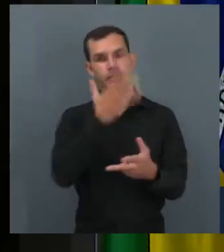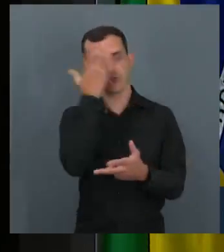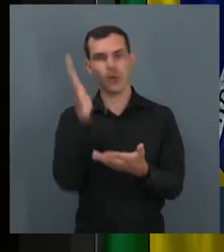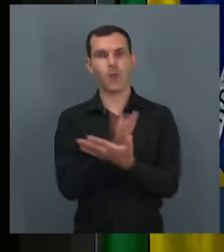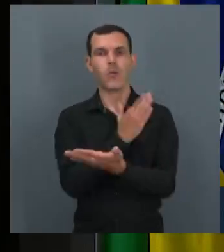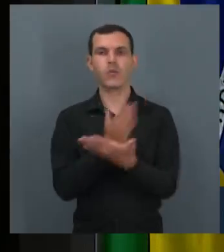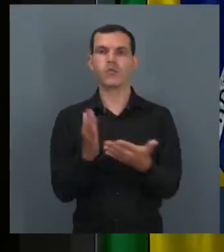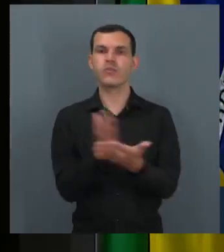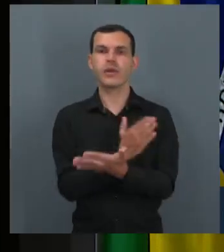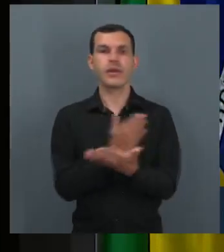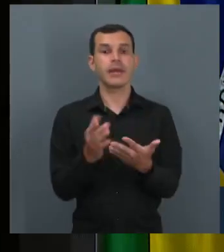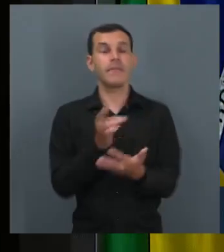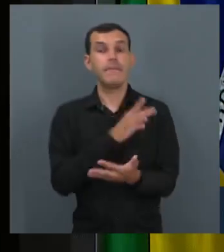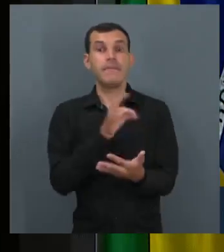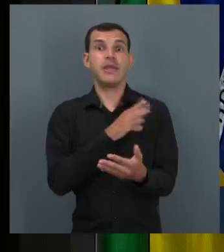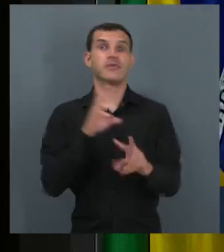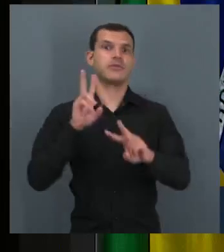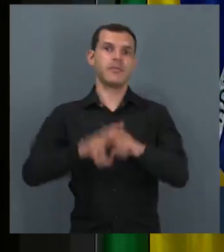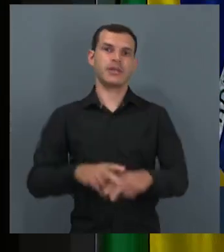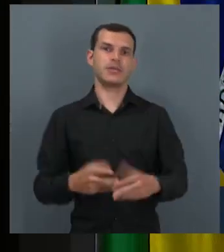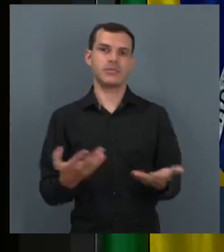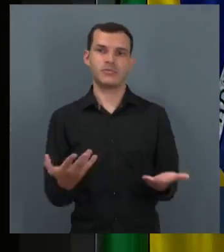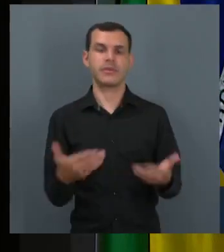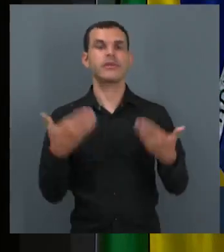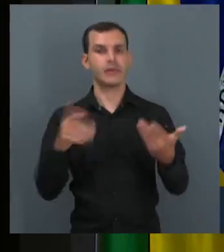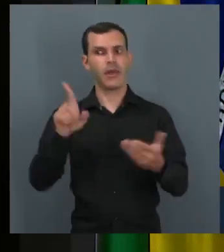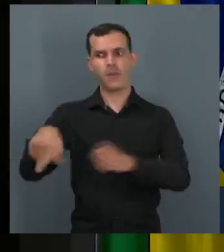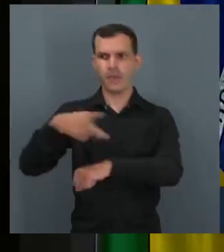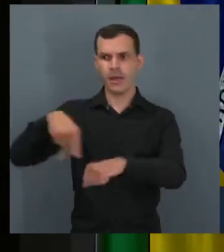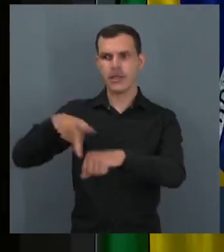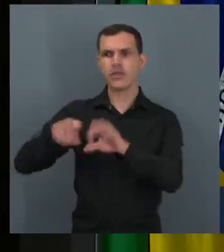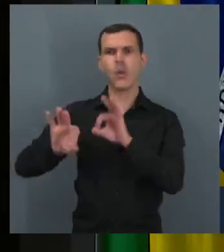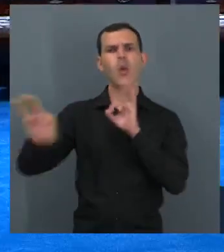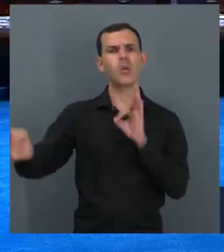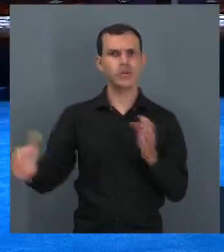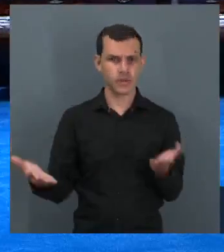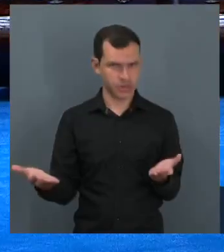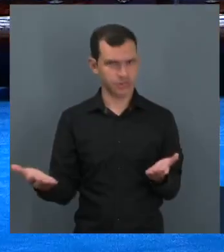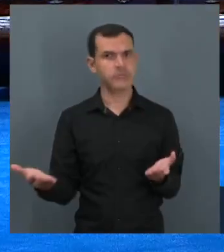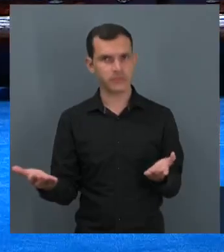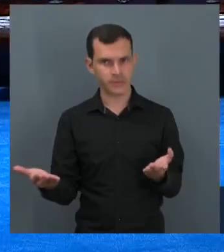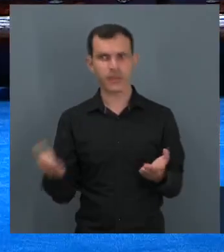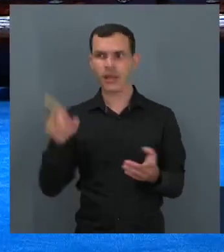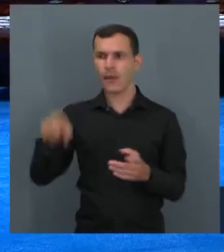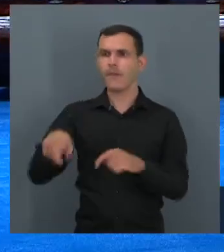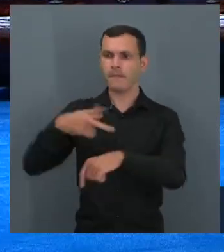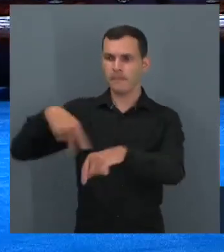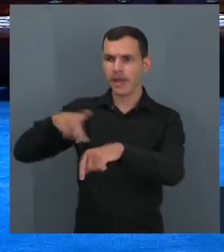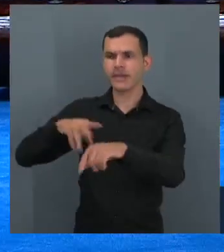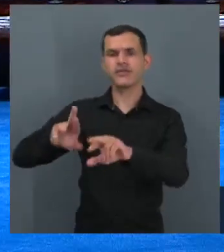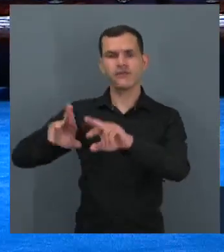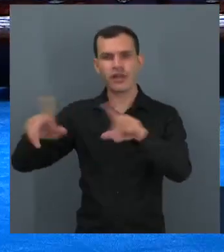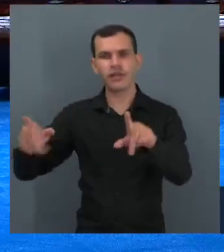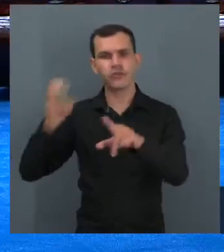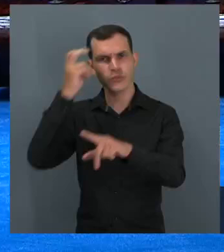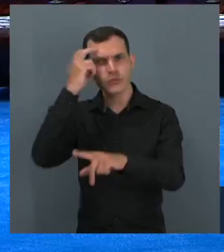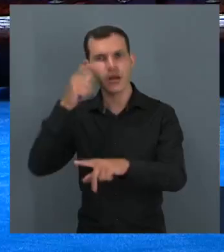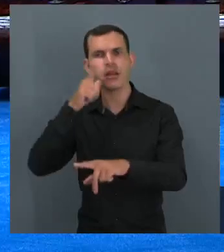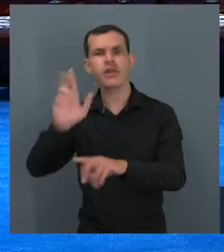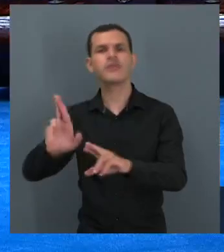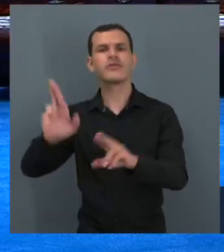país distante, senador Chico Rodrigues. Você já está num país diferente, que a cultura é diferente, que a